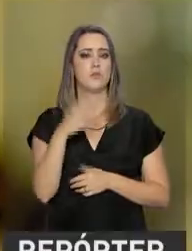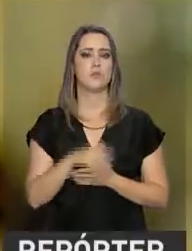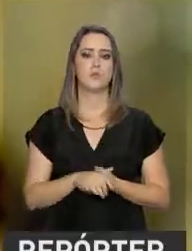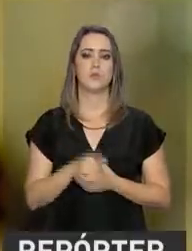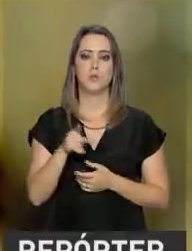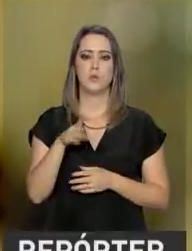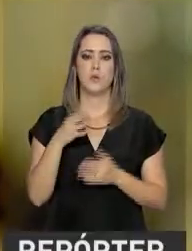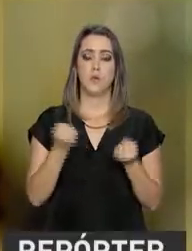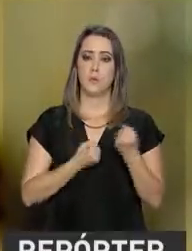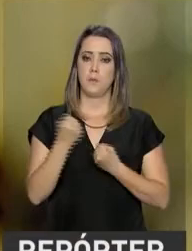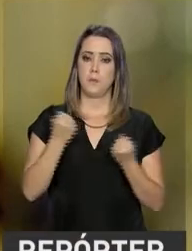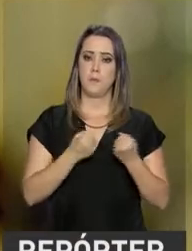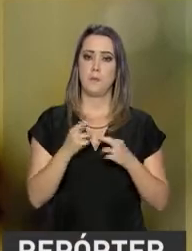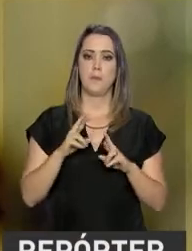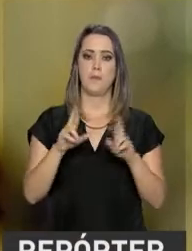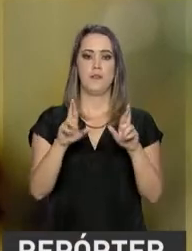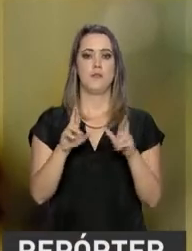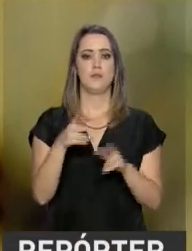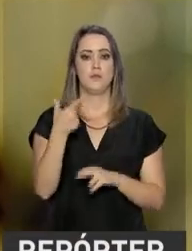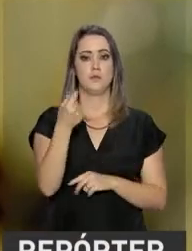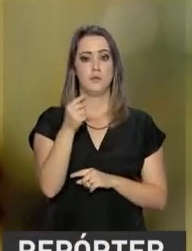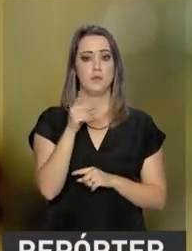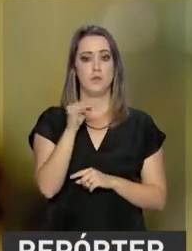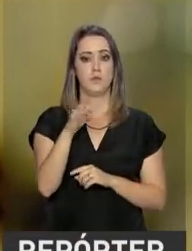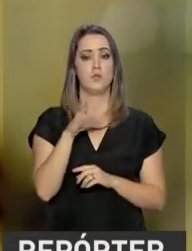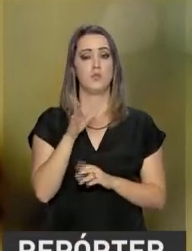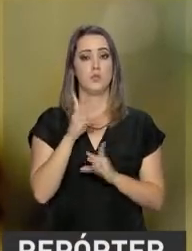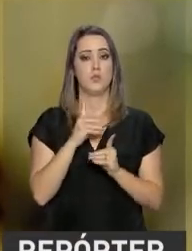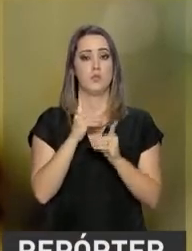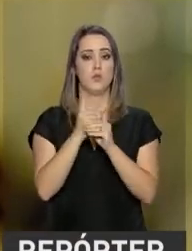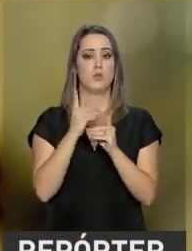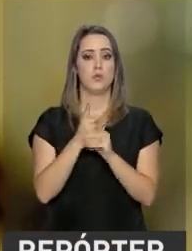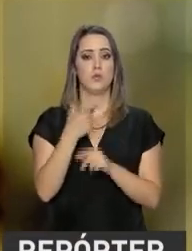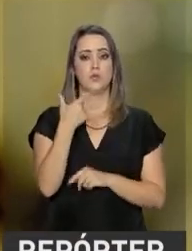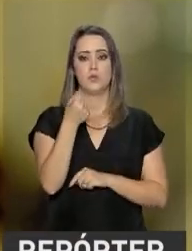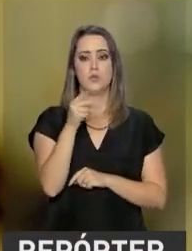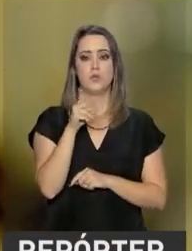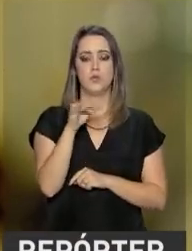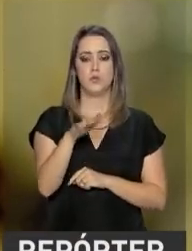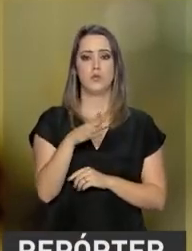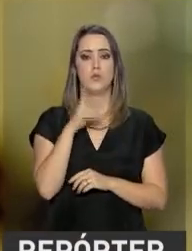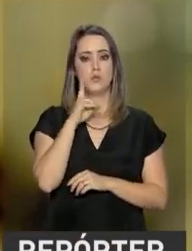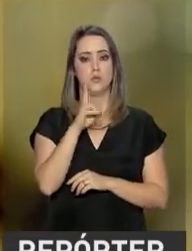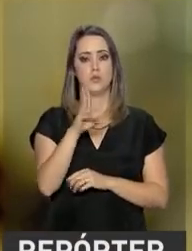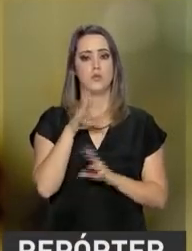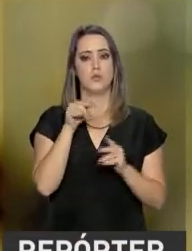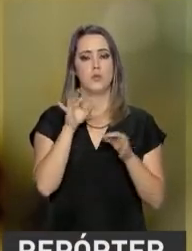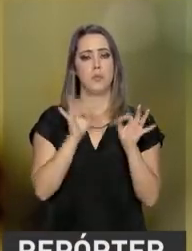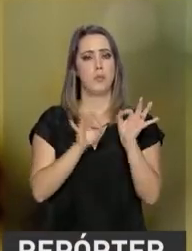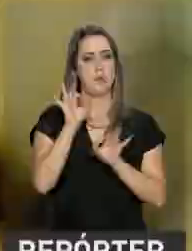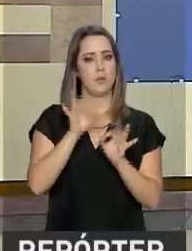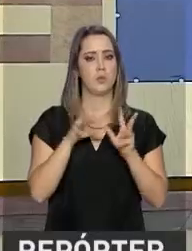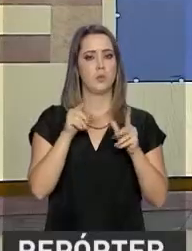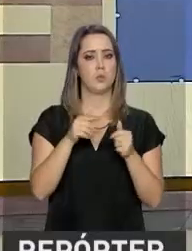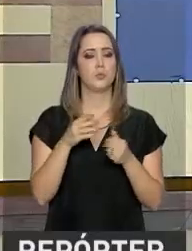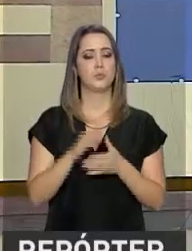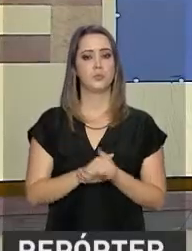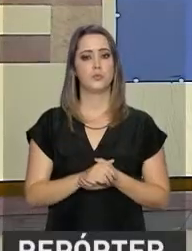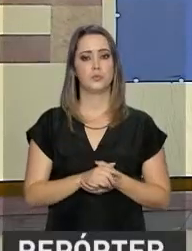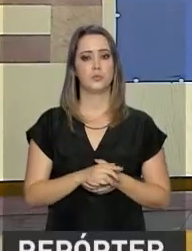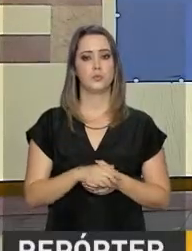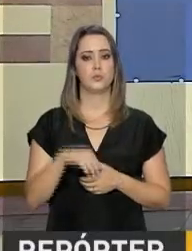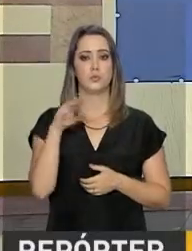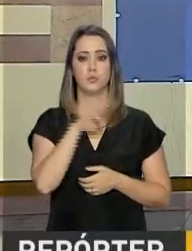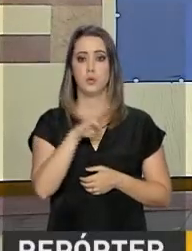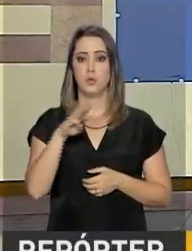o carro eu espero pegar daqui a 20 dias já foi localizado daqui a 20 dias e ficaram de fazer toda a perícia para devolver o carro ao fazer o